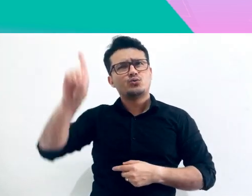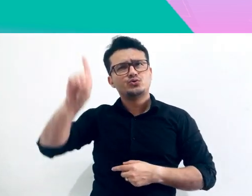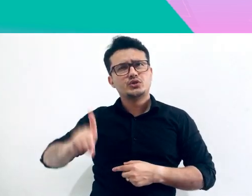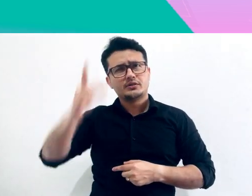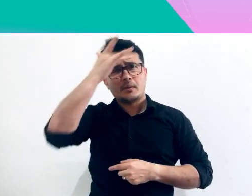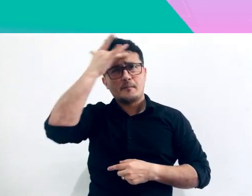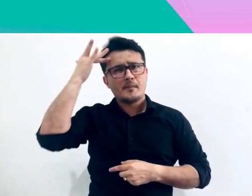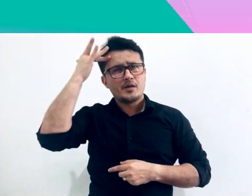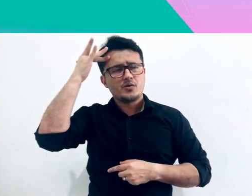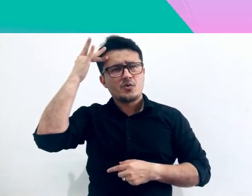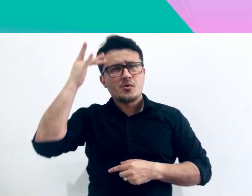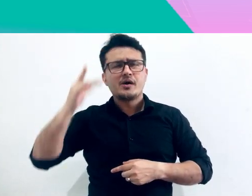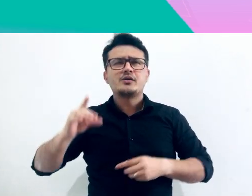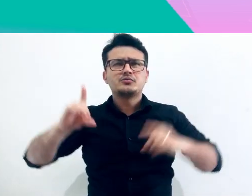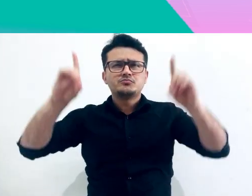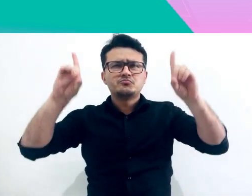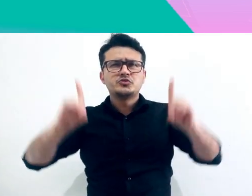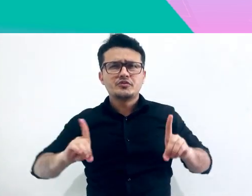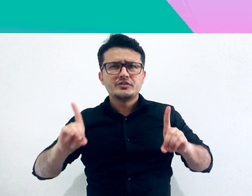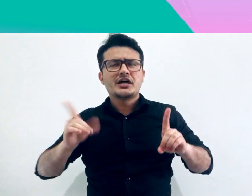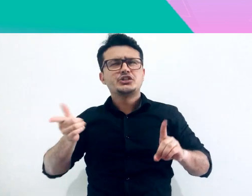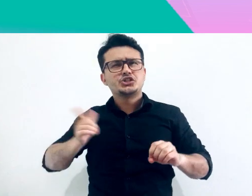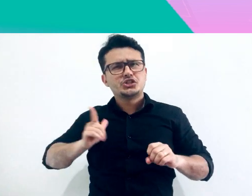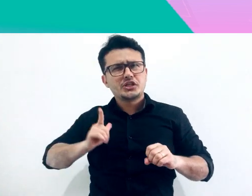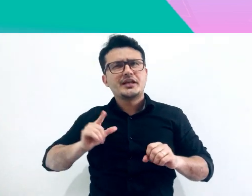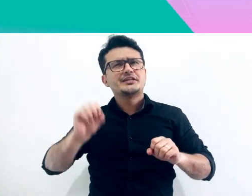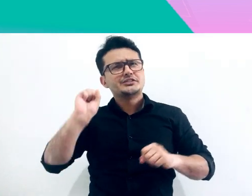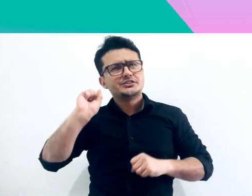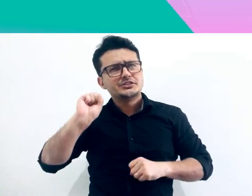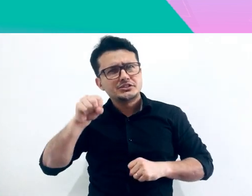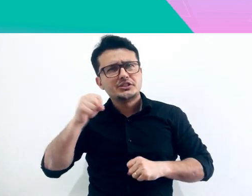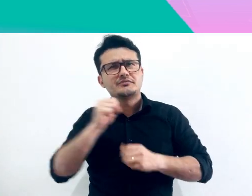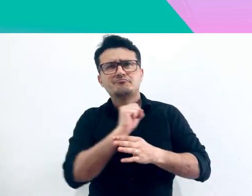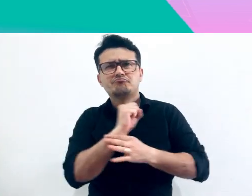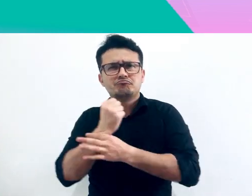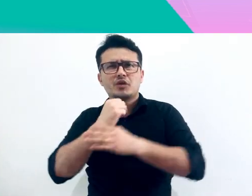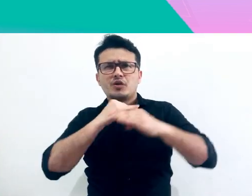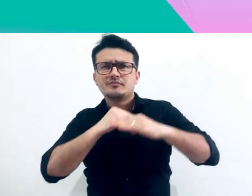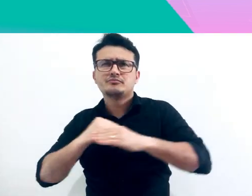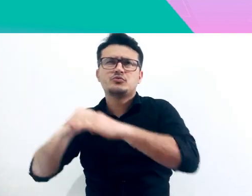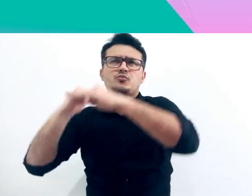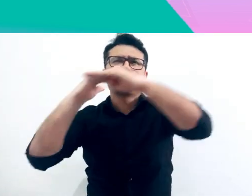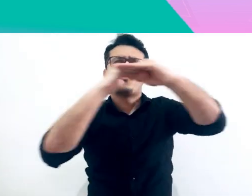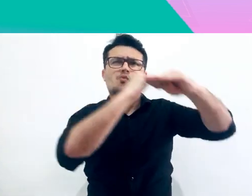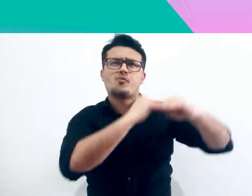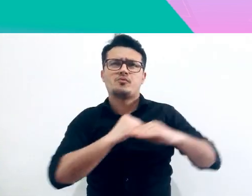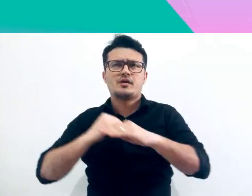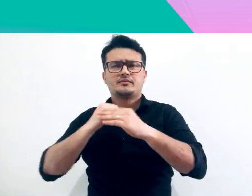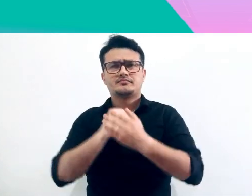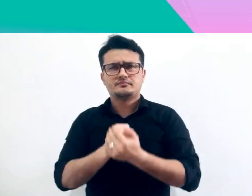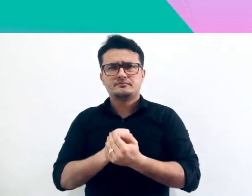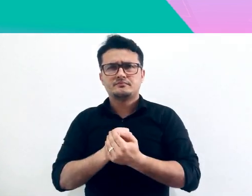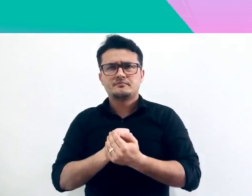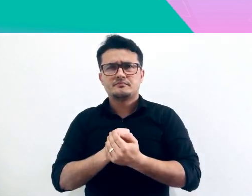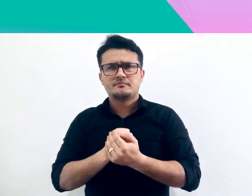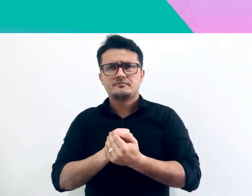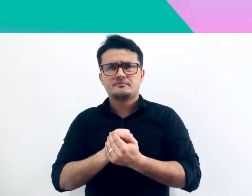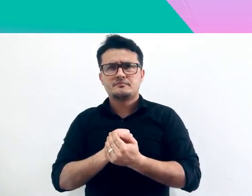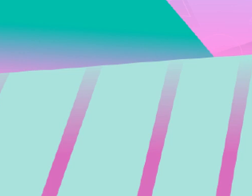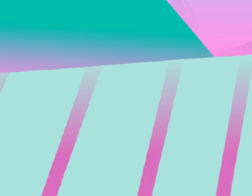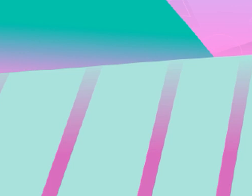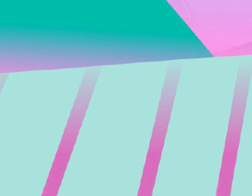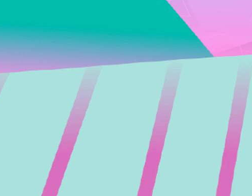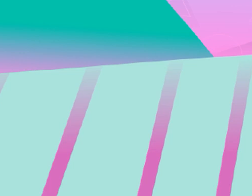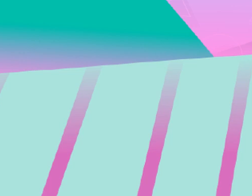institui como primordial o direito da pessoa com deficiência gozar seus direitos em igualdade com